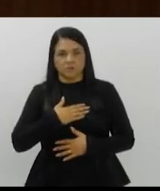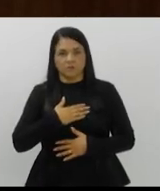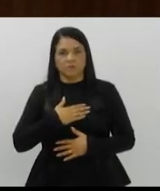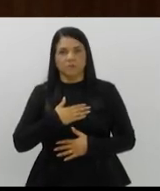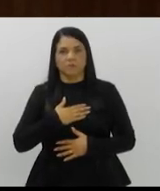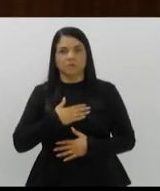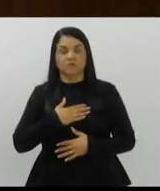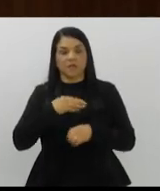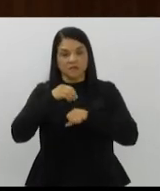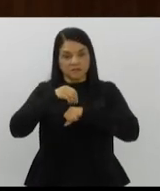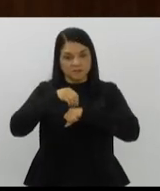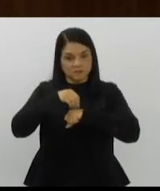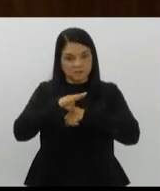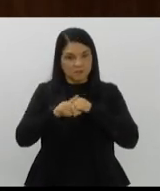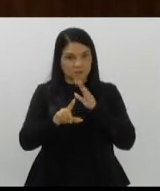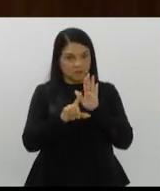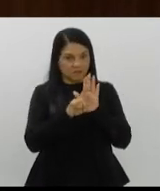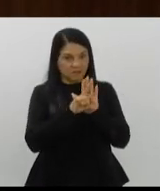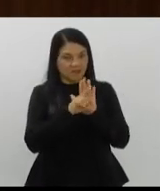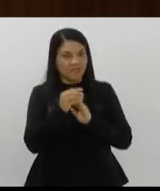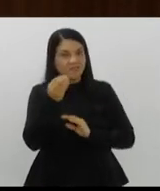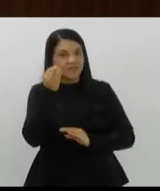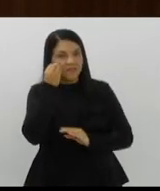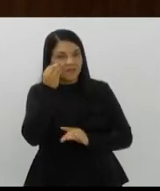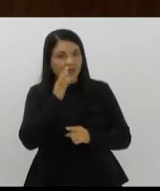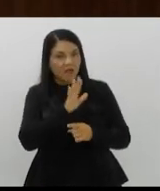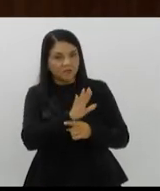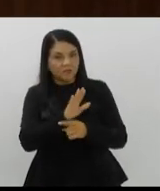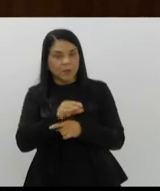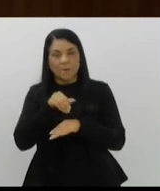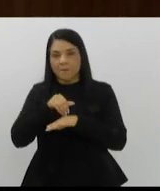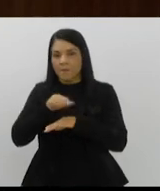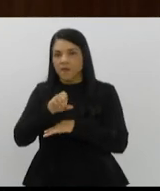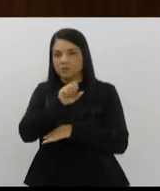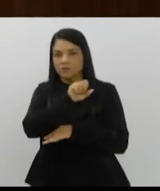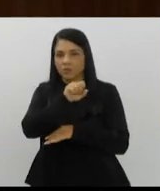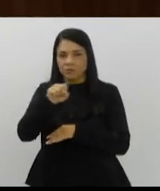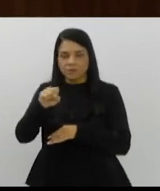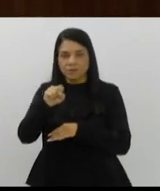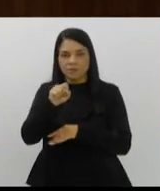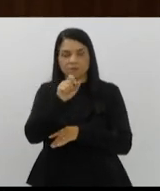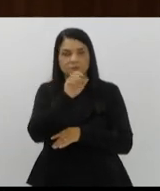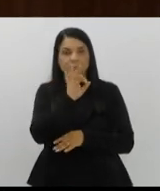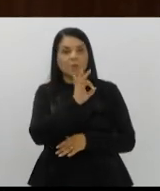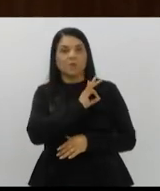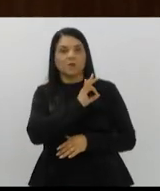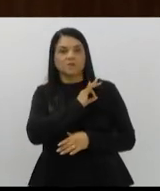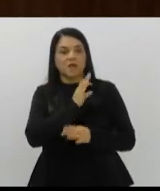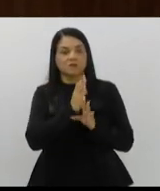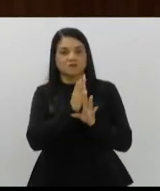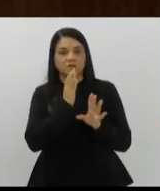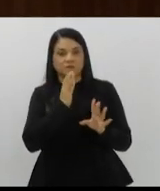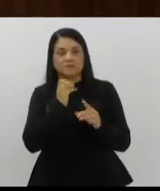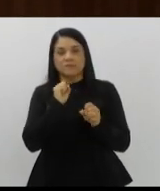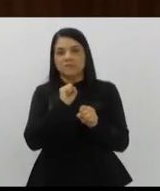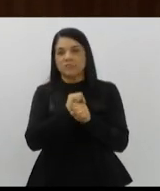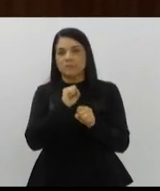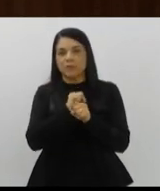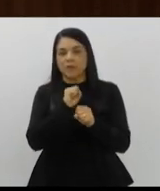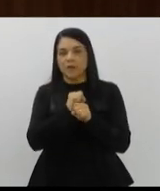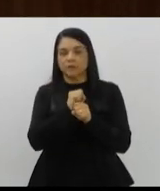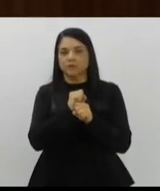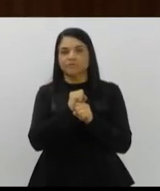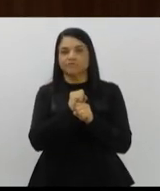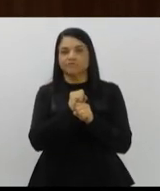que essa indicação é para tentar ajudar mais de 800 policiais penais que estão na fila há quase 5 anos pela promoção e podendo